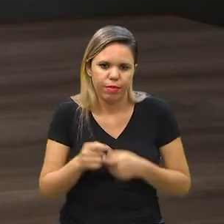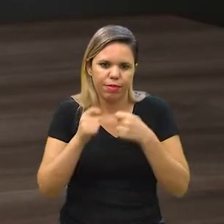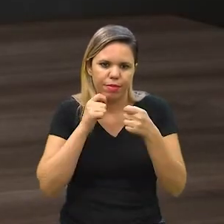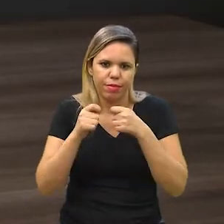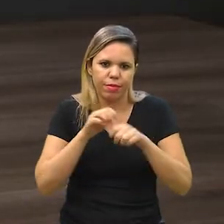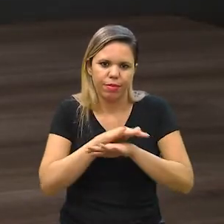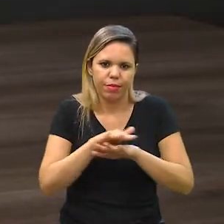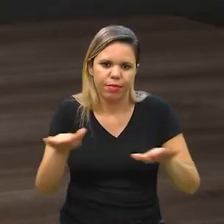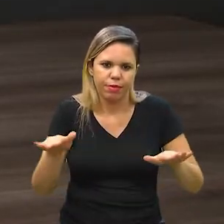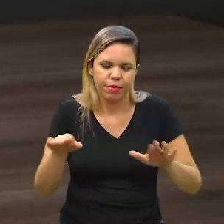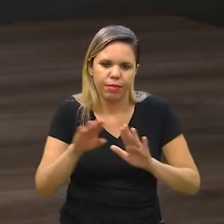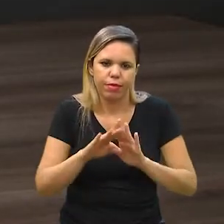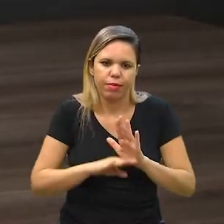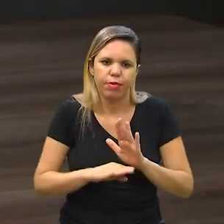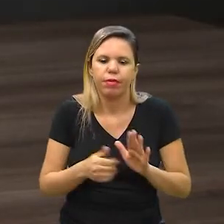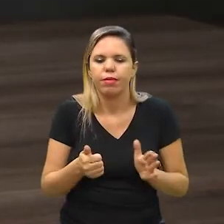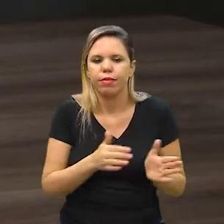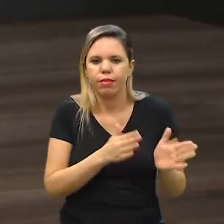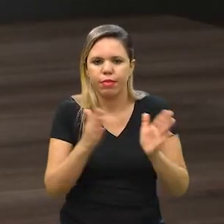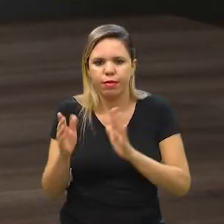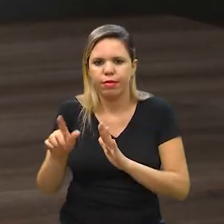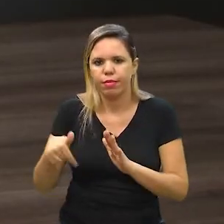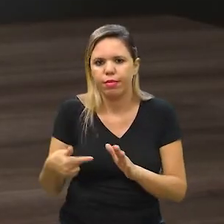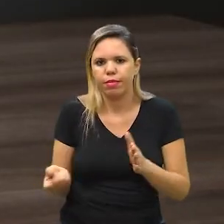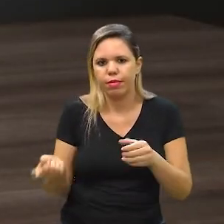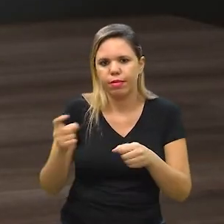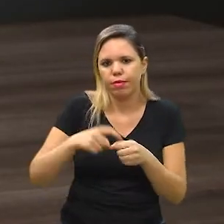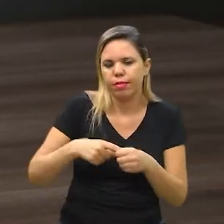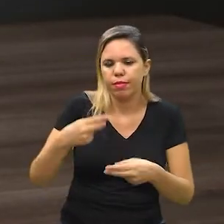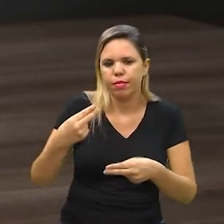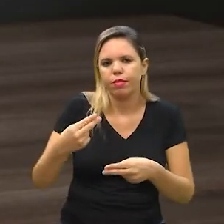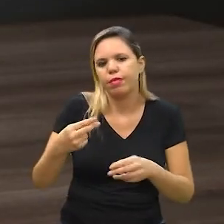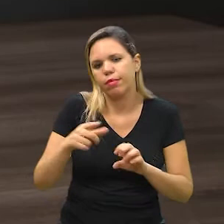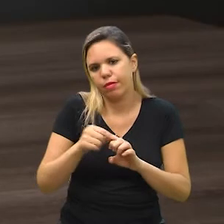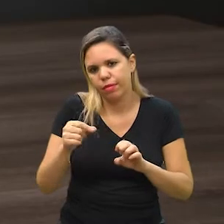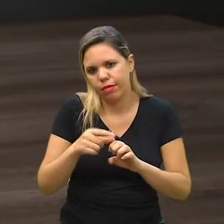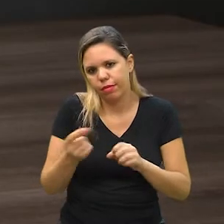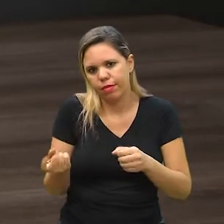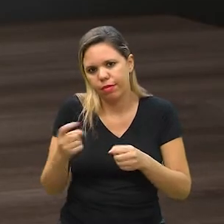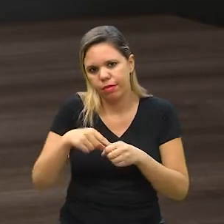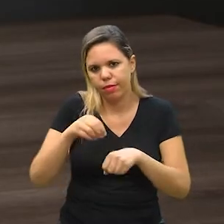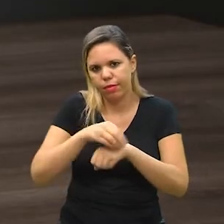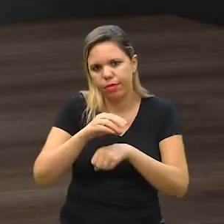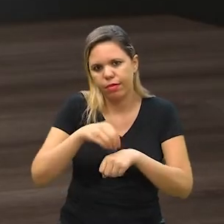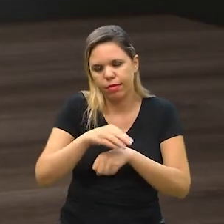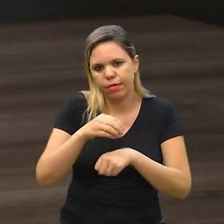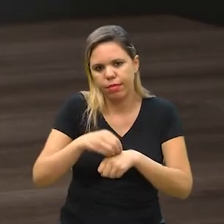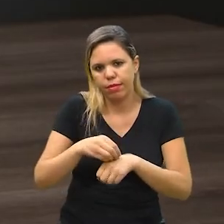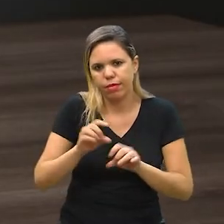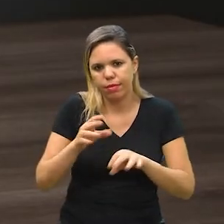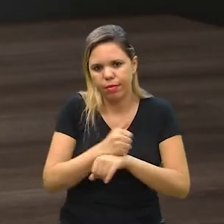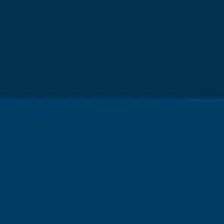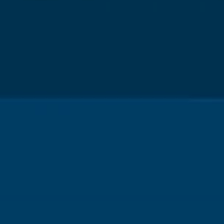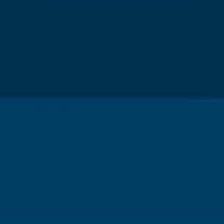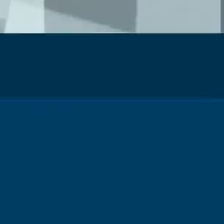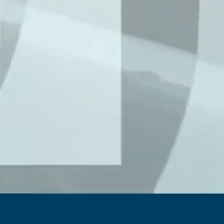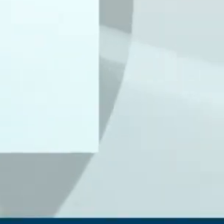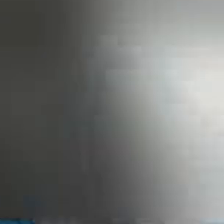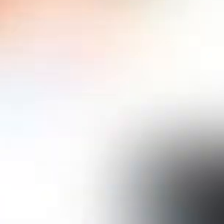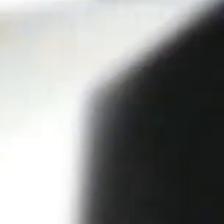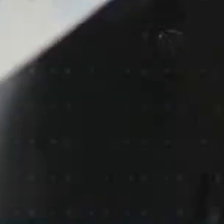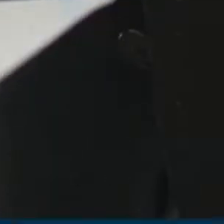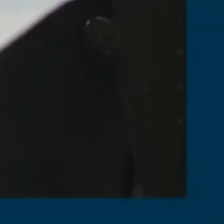entrevista a gente encerra esse primeiro bloco. Já já, o Ser Empreendedor volta com a dica do especialista.